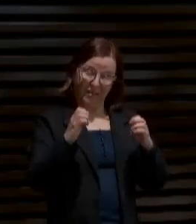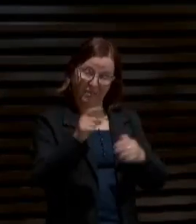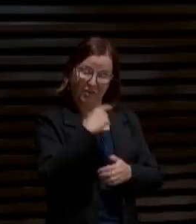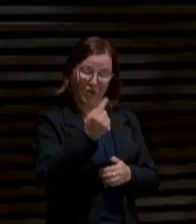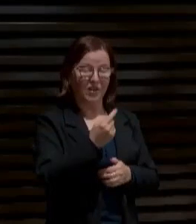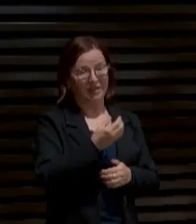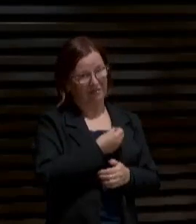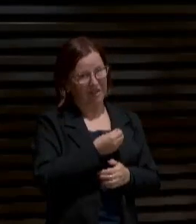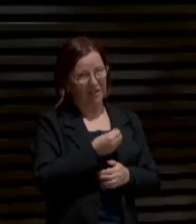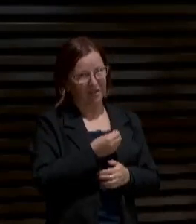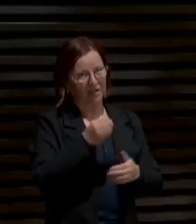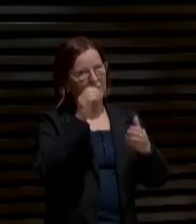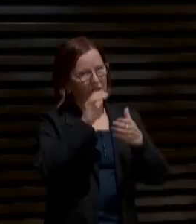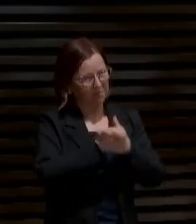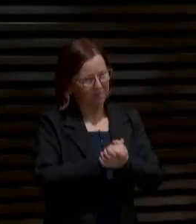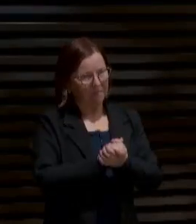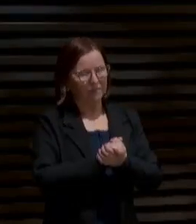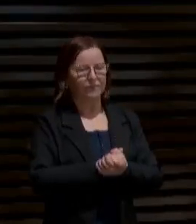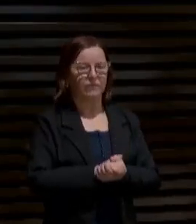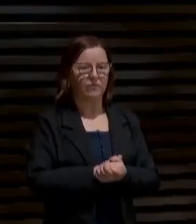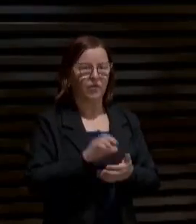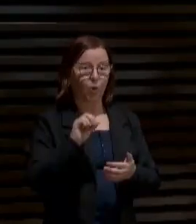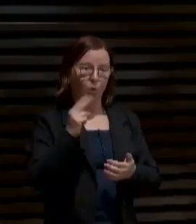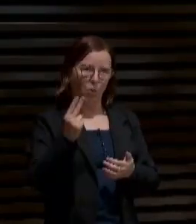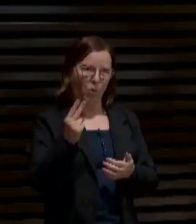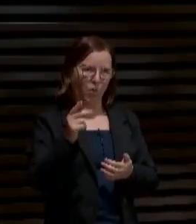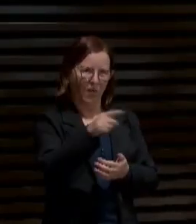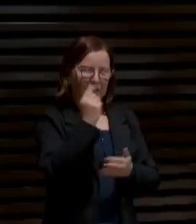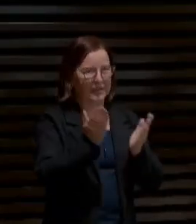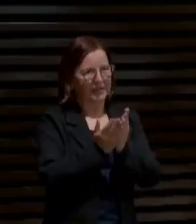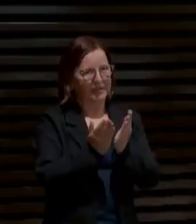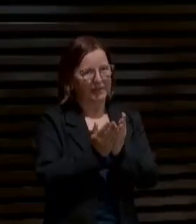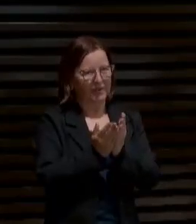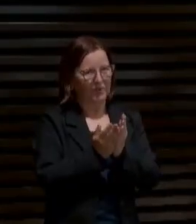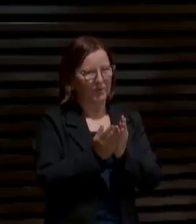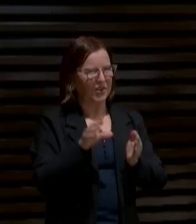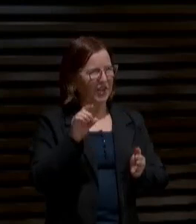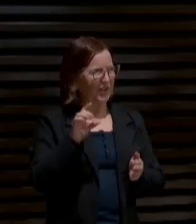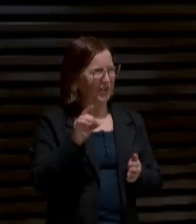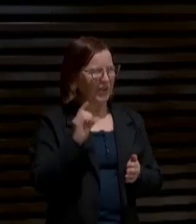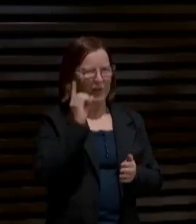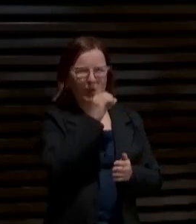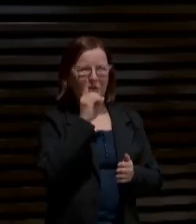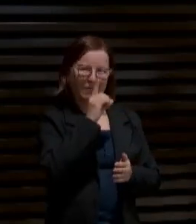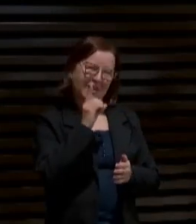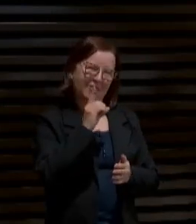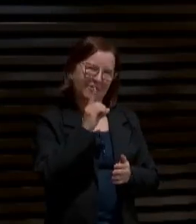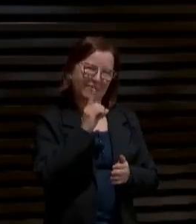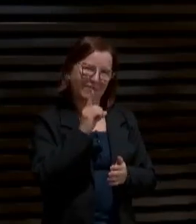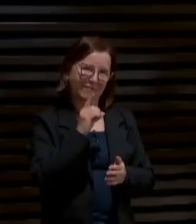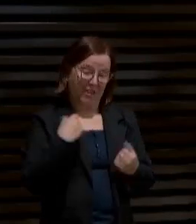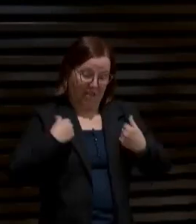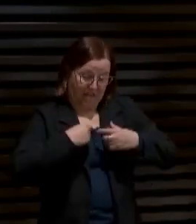esposas maridos ou nós somos cristãos apenas de domingueiros e colocamos uma